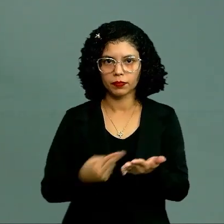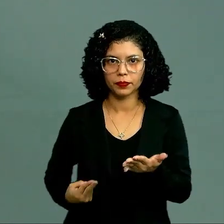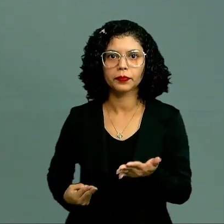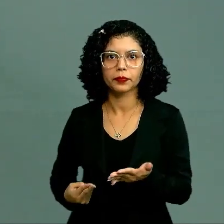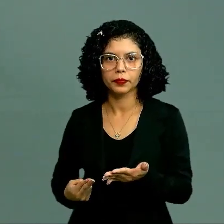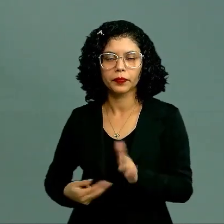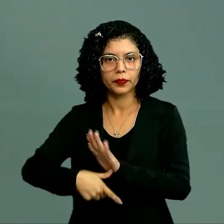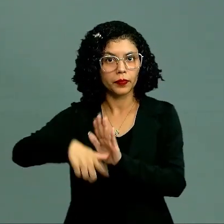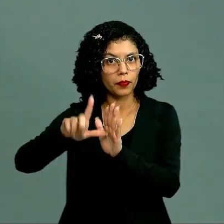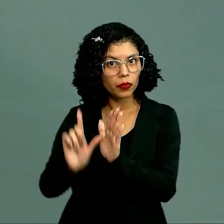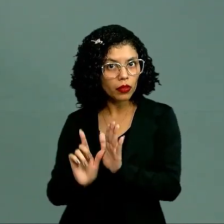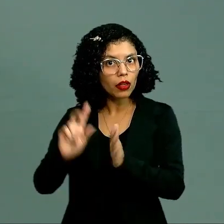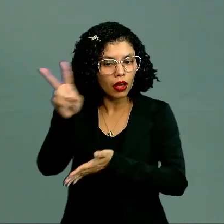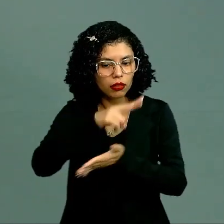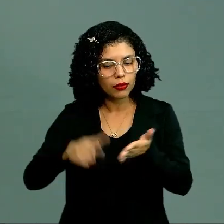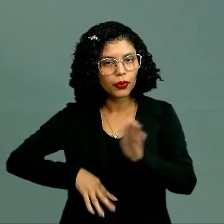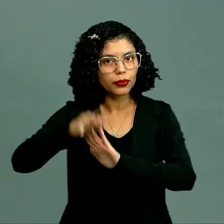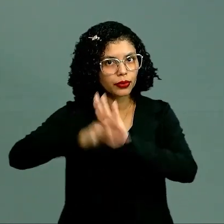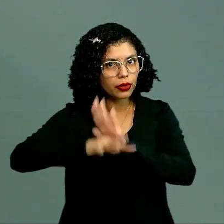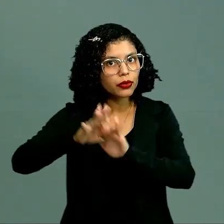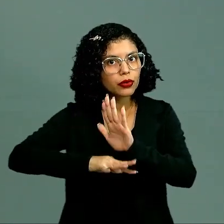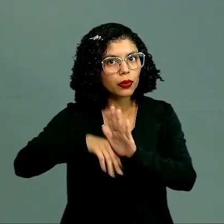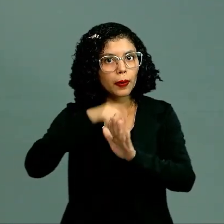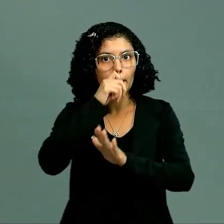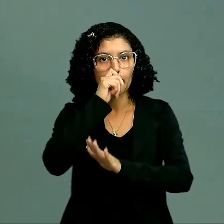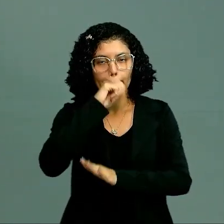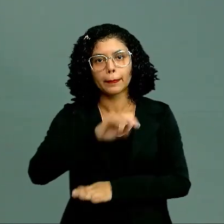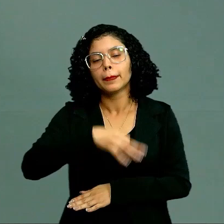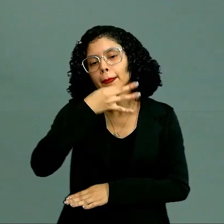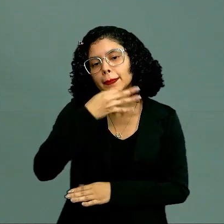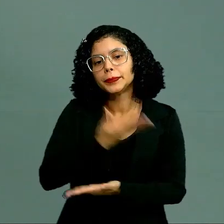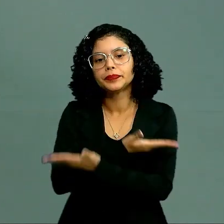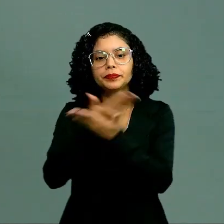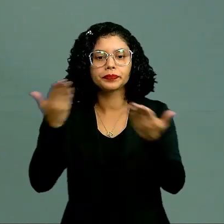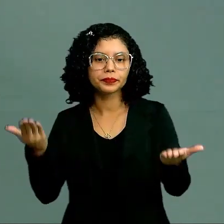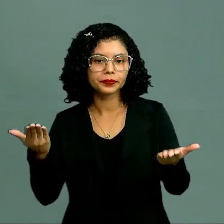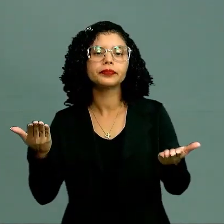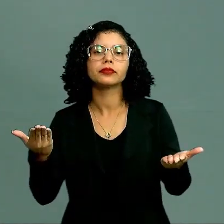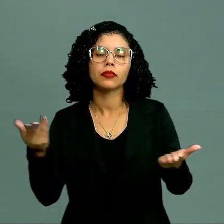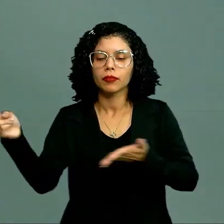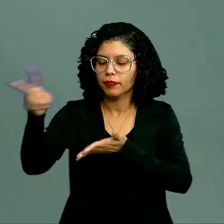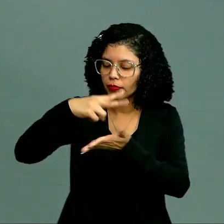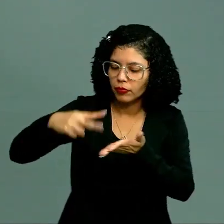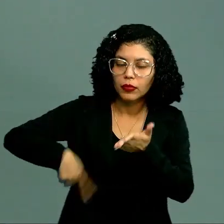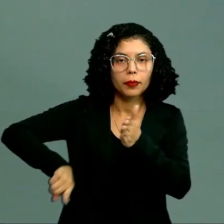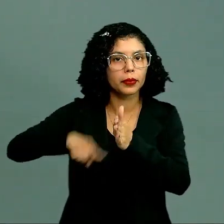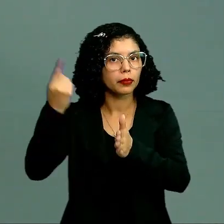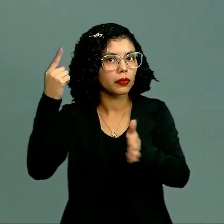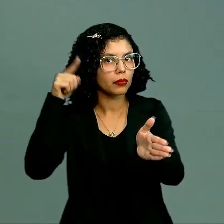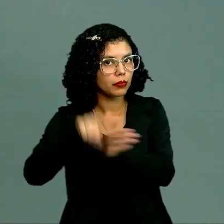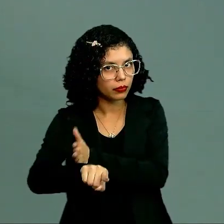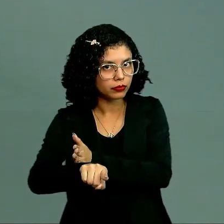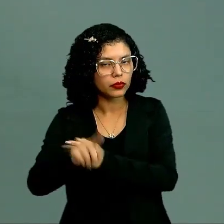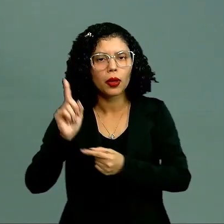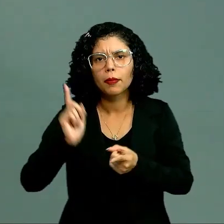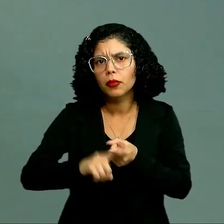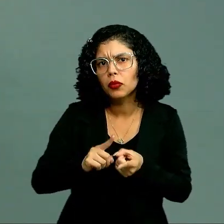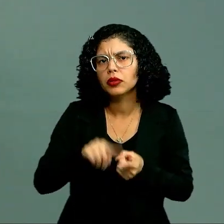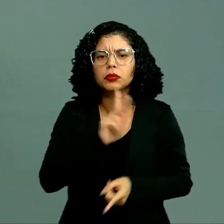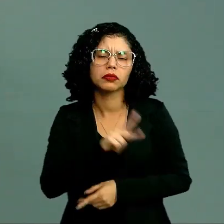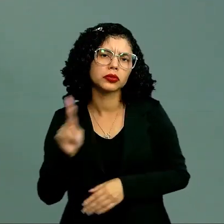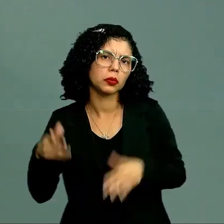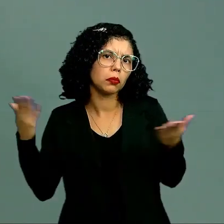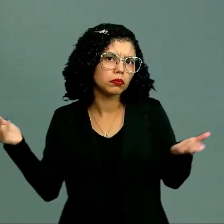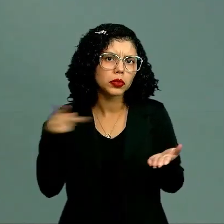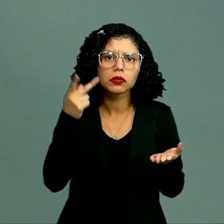do Enem, antes de você fazer a leitura do texto, eu vou fazer uma sugestão que você leia primeiro o comando da questão. Por que, professora, a